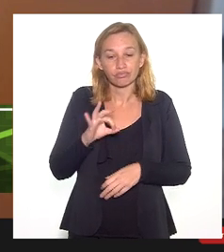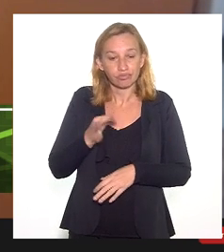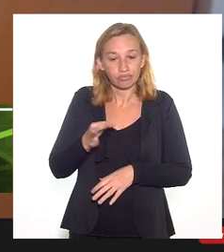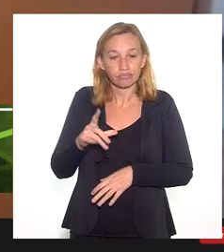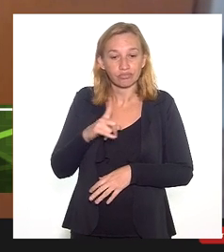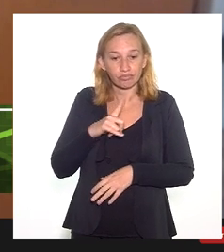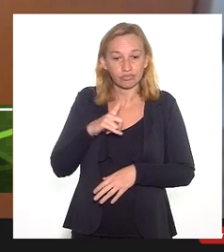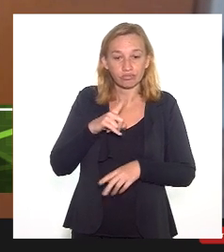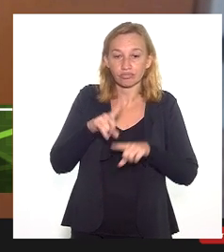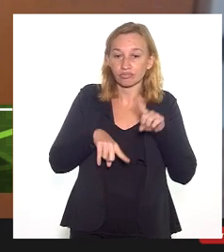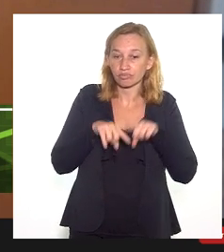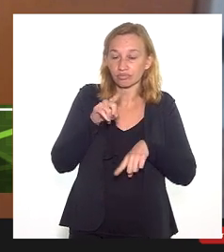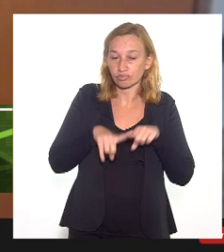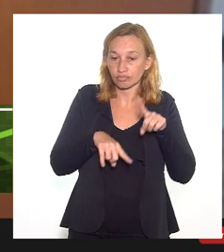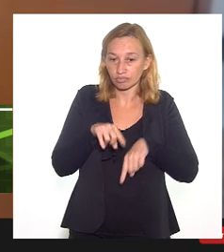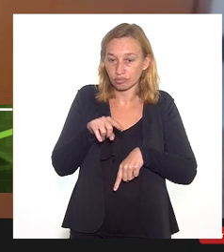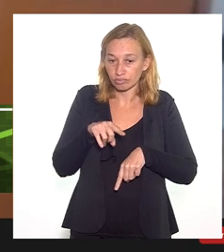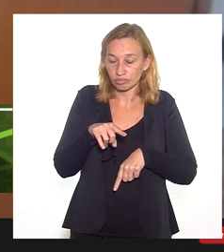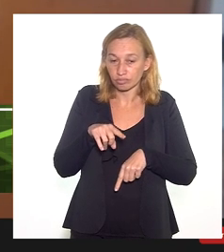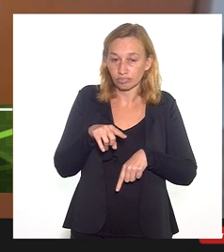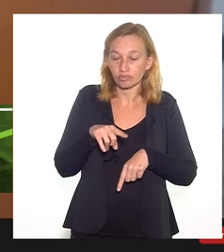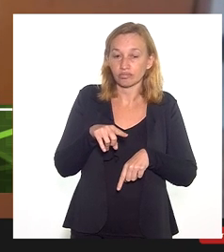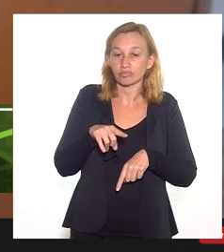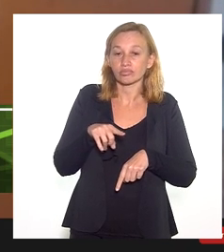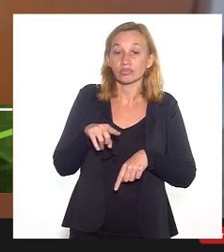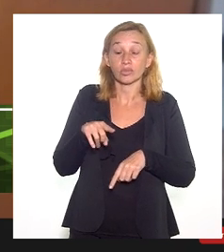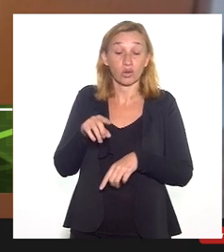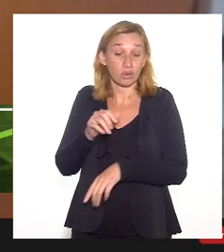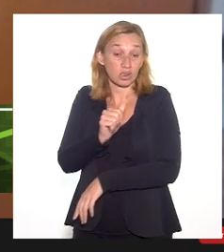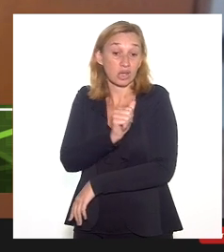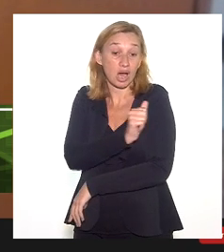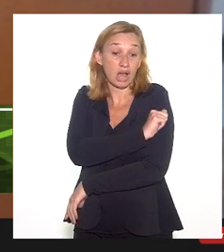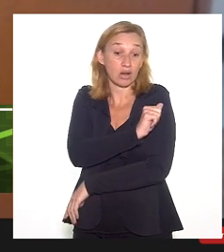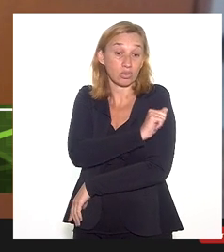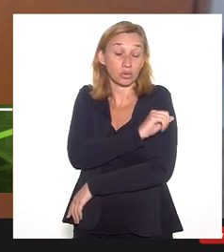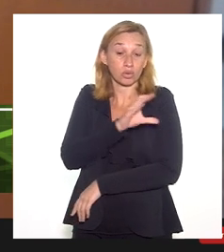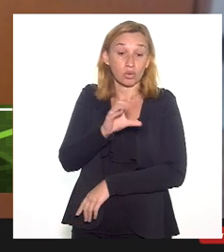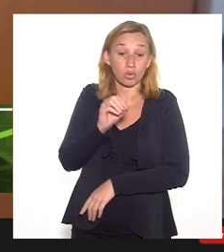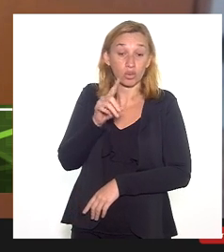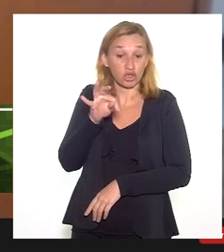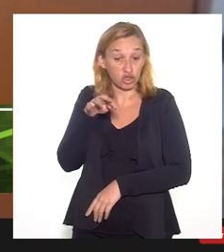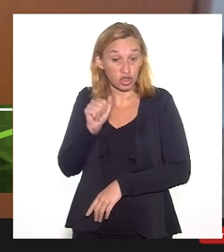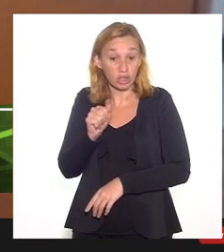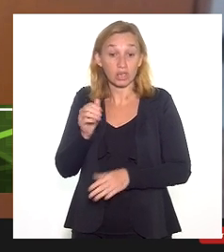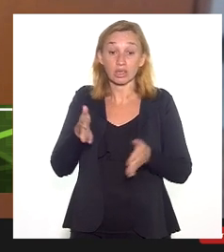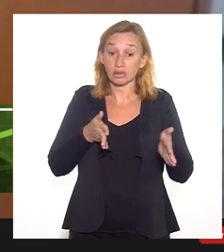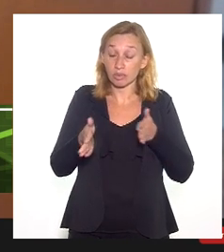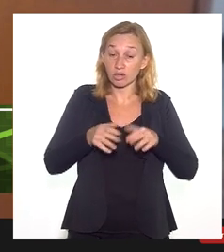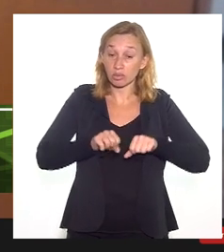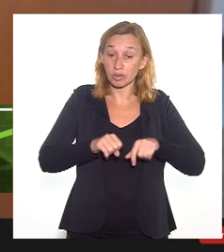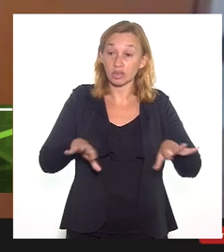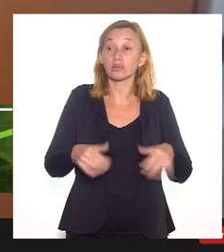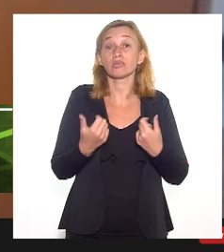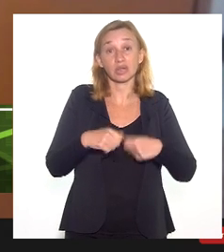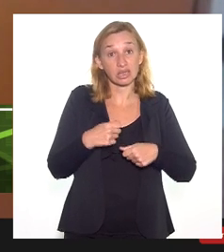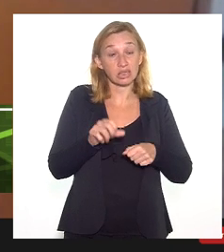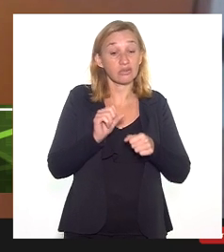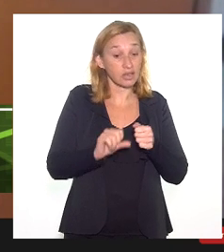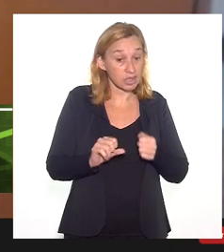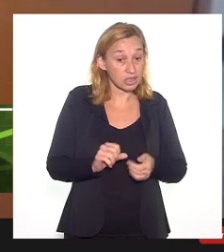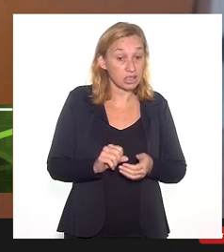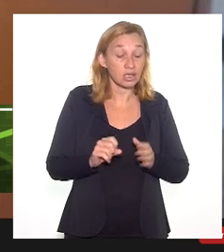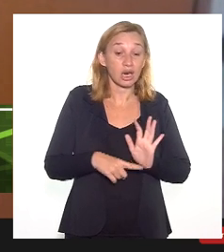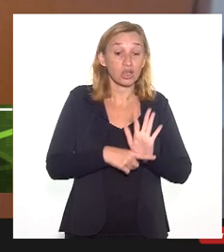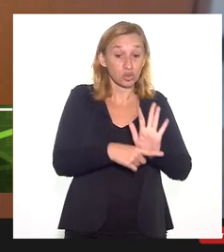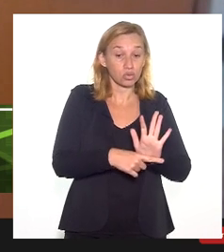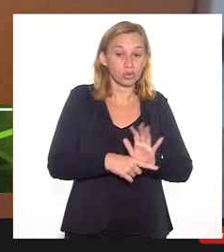material didático aos alunos cotistas e que, nesse momento de pandemia, tem que ser feito através de